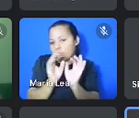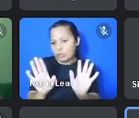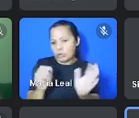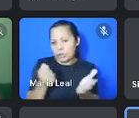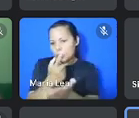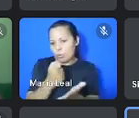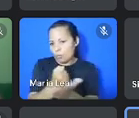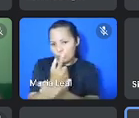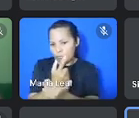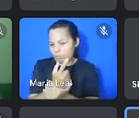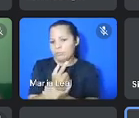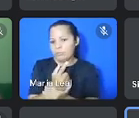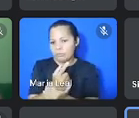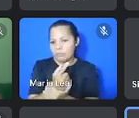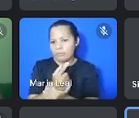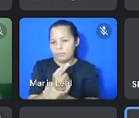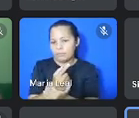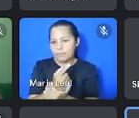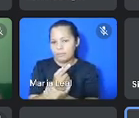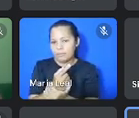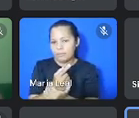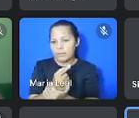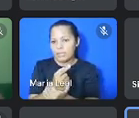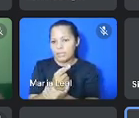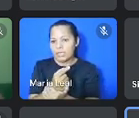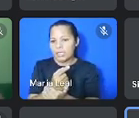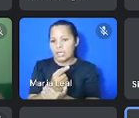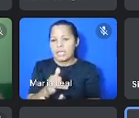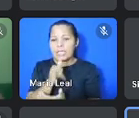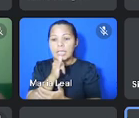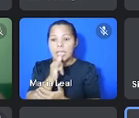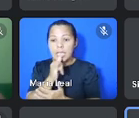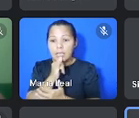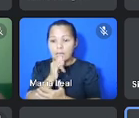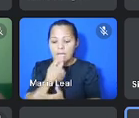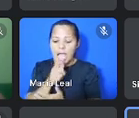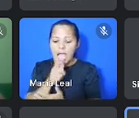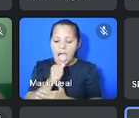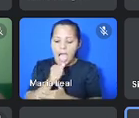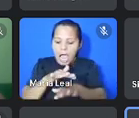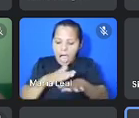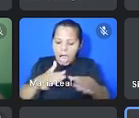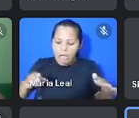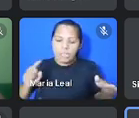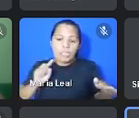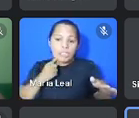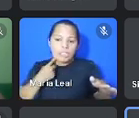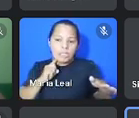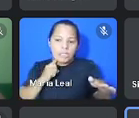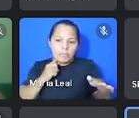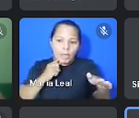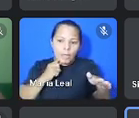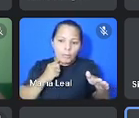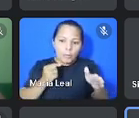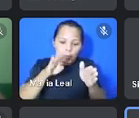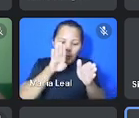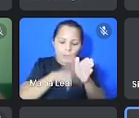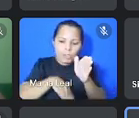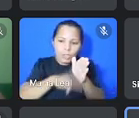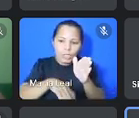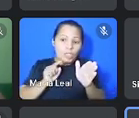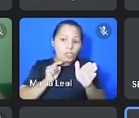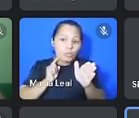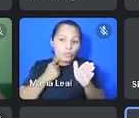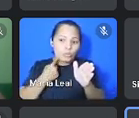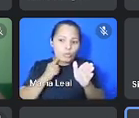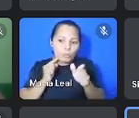limpar um lago, um trecho de um rio, né? Um